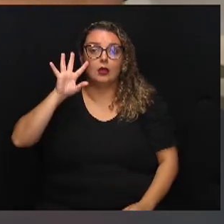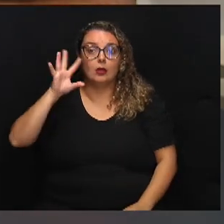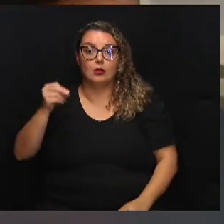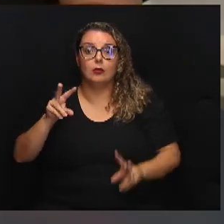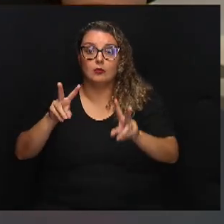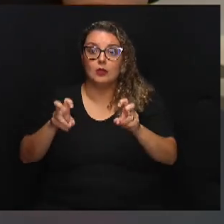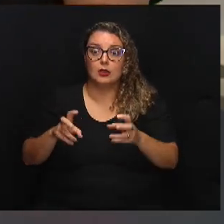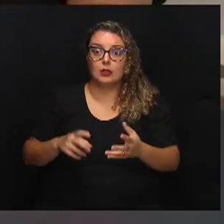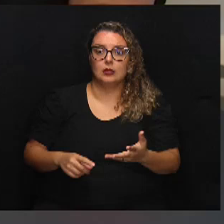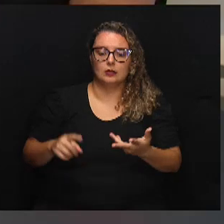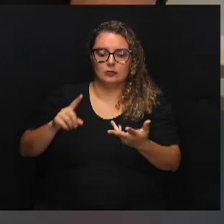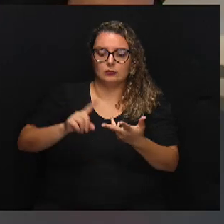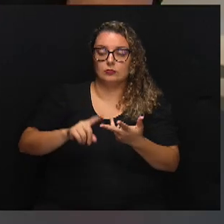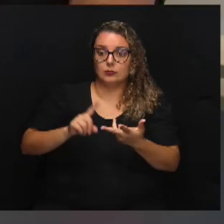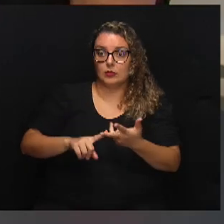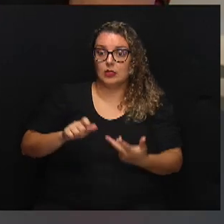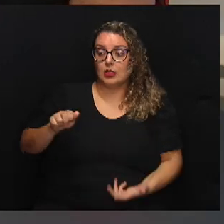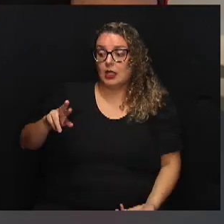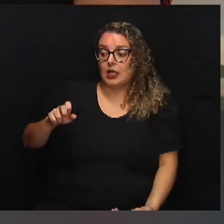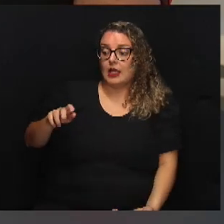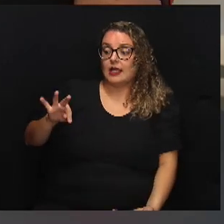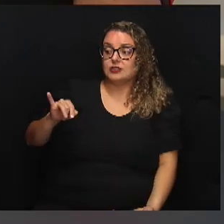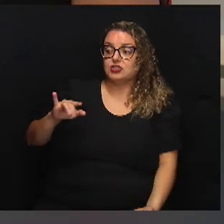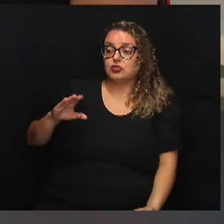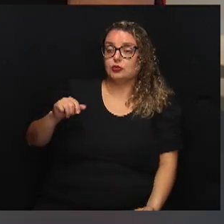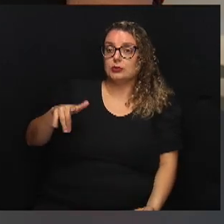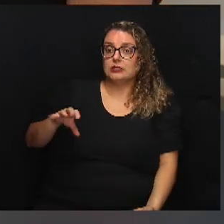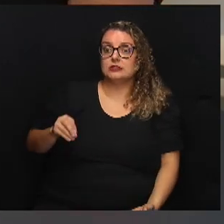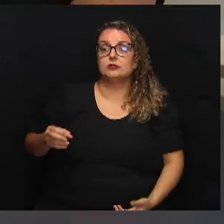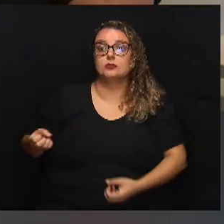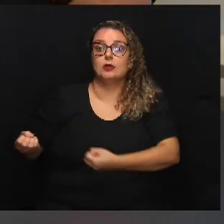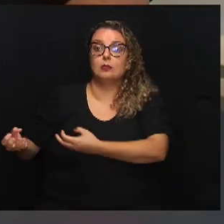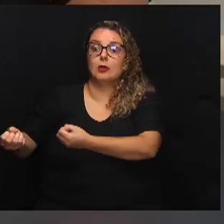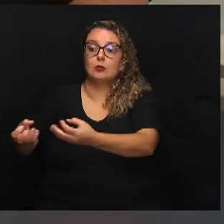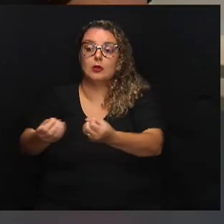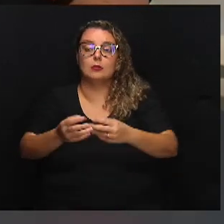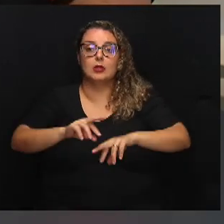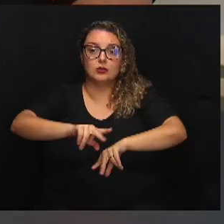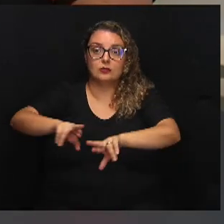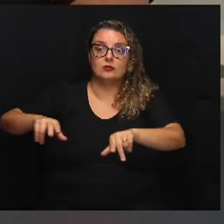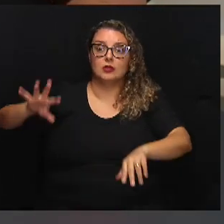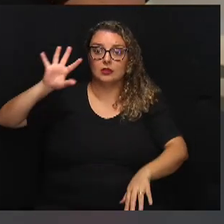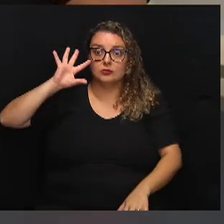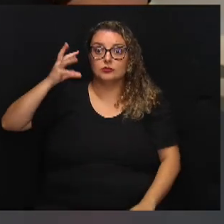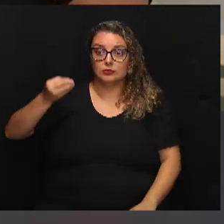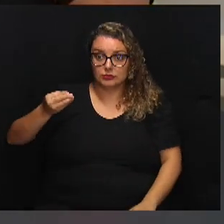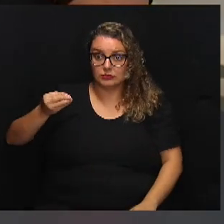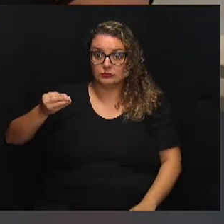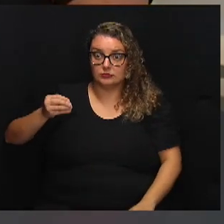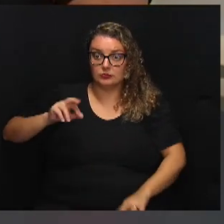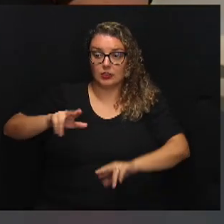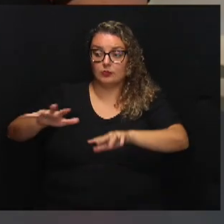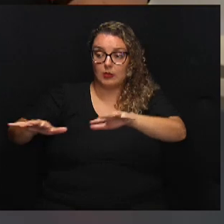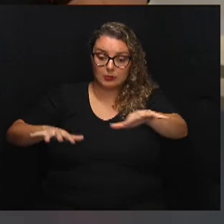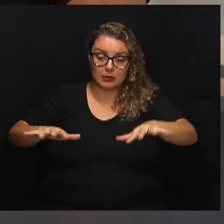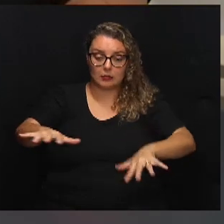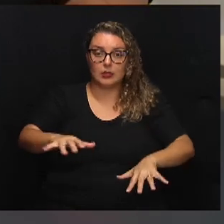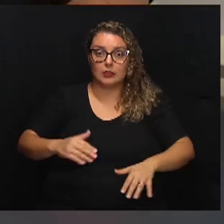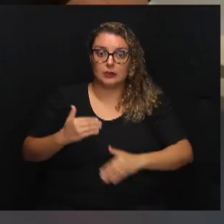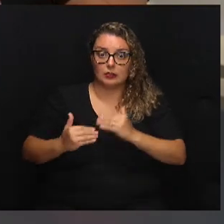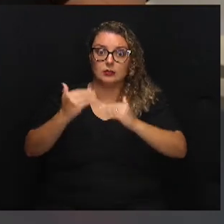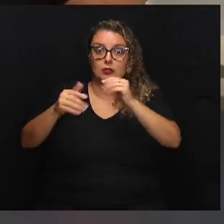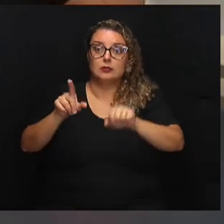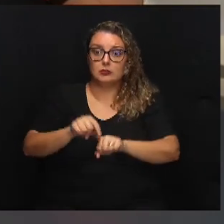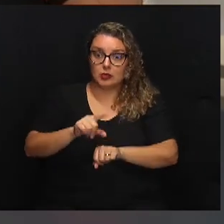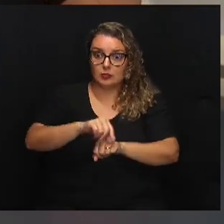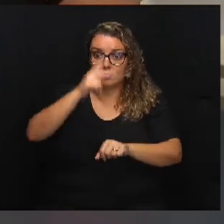tema e a articulação com informações de diversas outras áreas do conhecimento para a construção da sua própria argumentação.